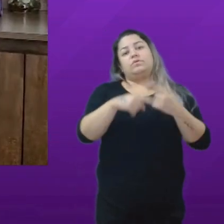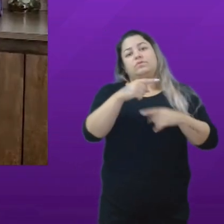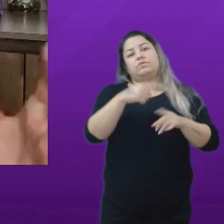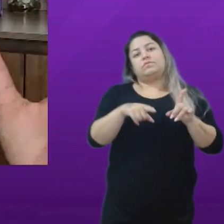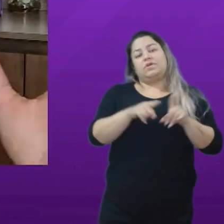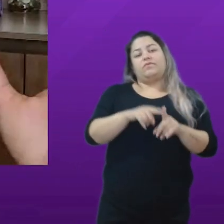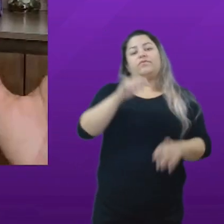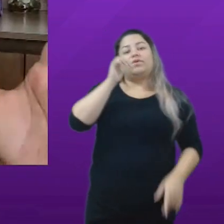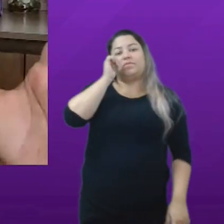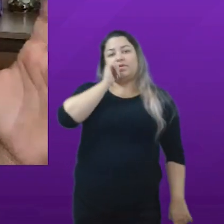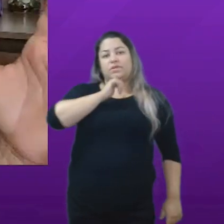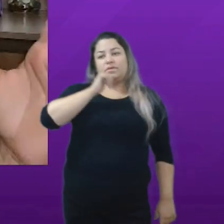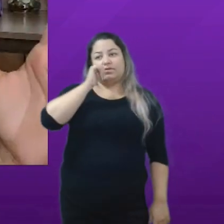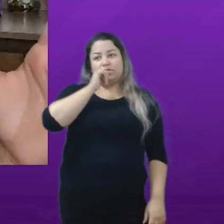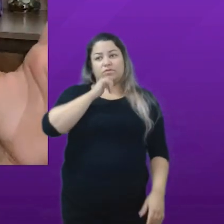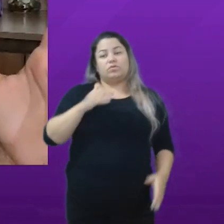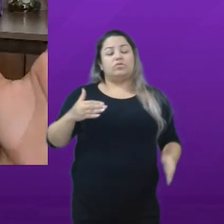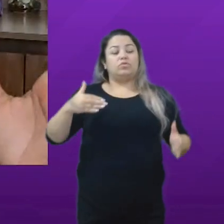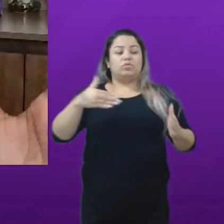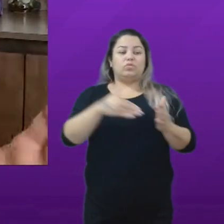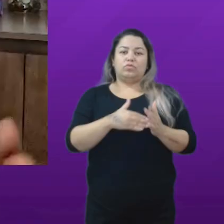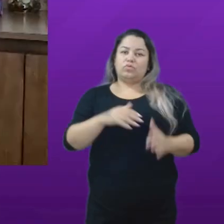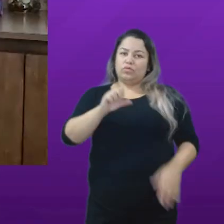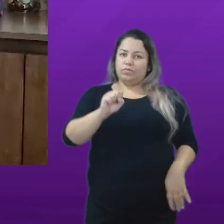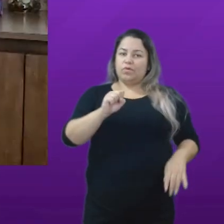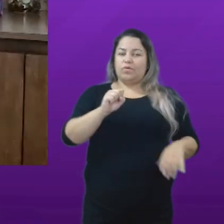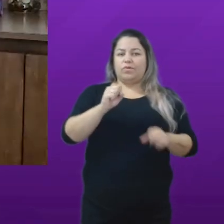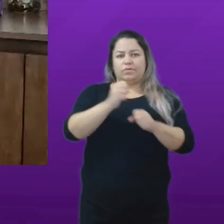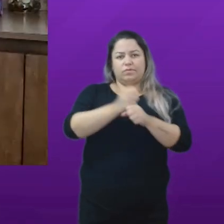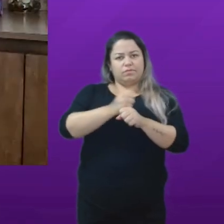né? E nos últimos 8 anos